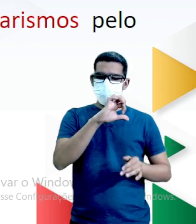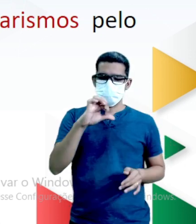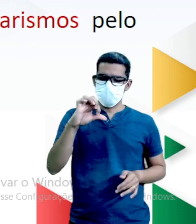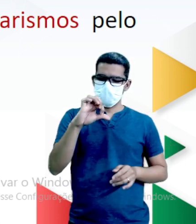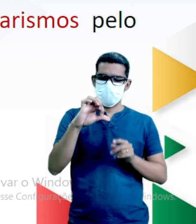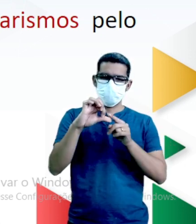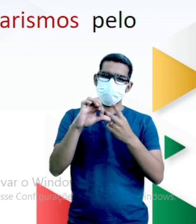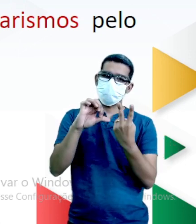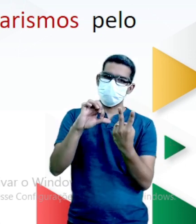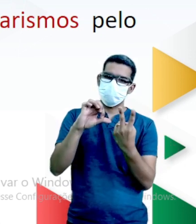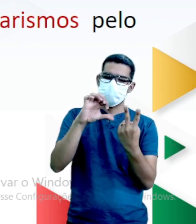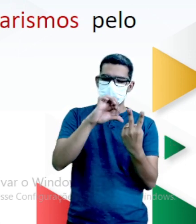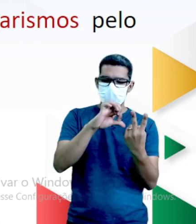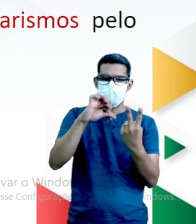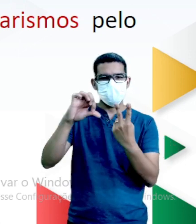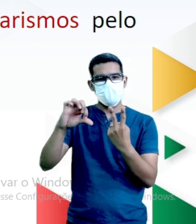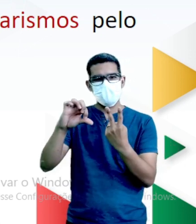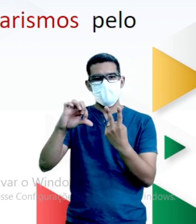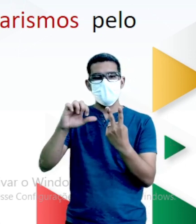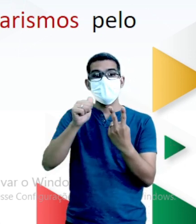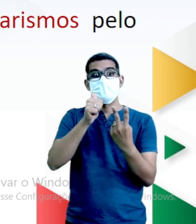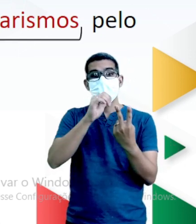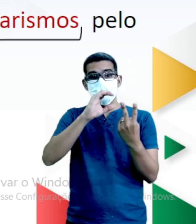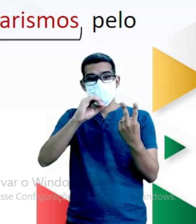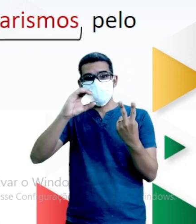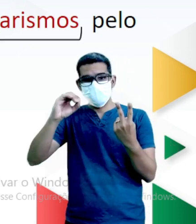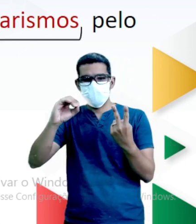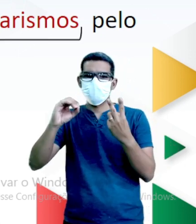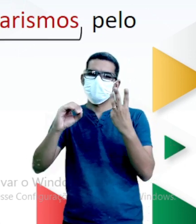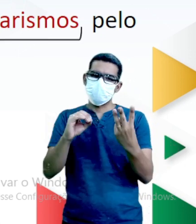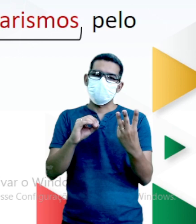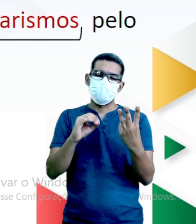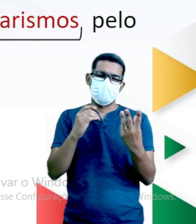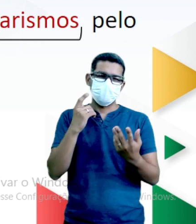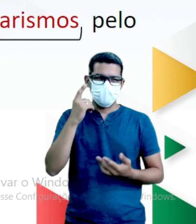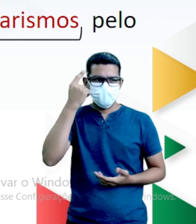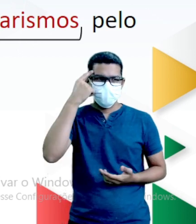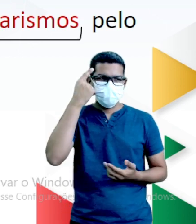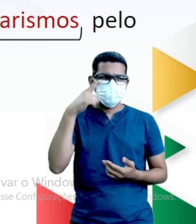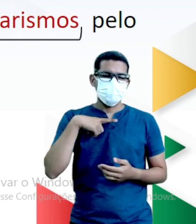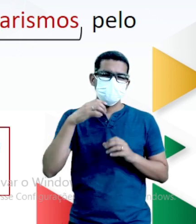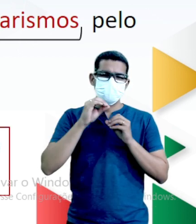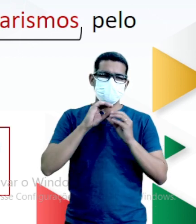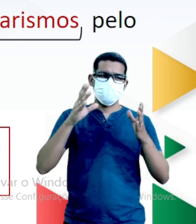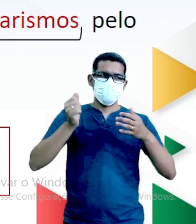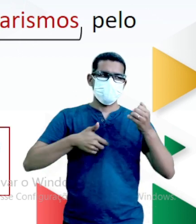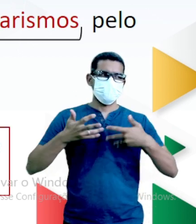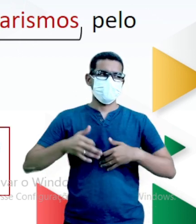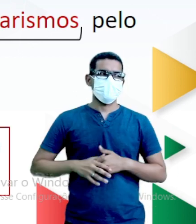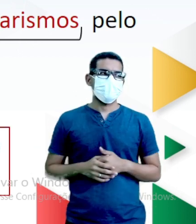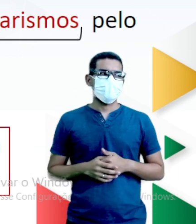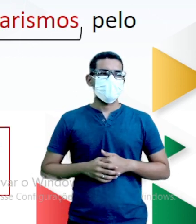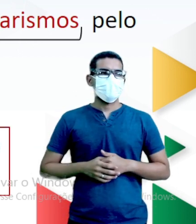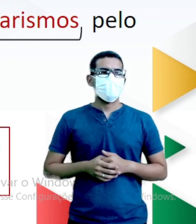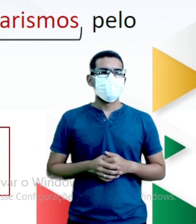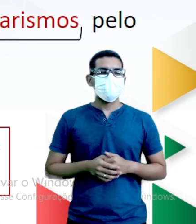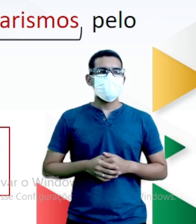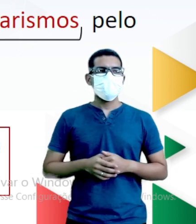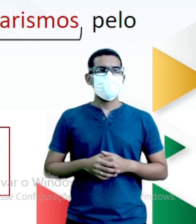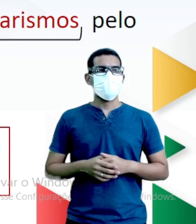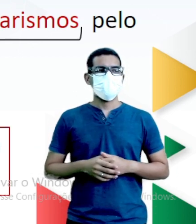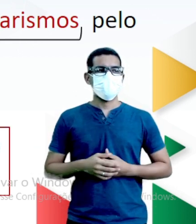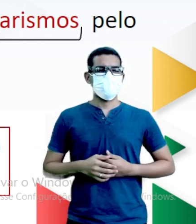2 algarismos. A partir de 100, 3. Tranquilo? Então, ó, tá claro aí, tá? Então, a gente vai fazer o seguinte,